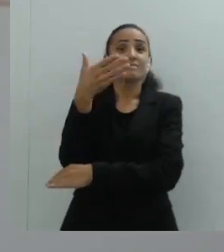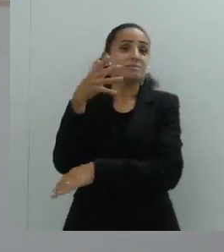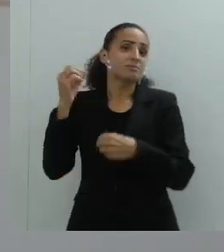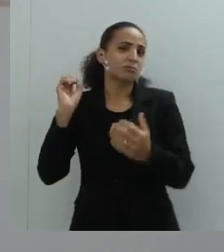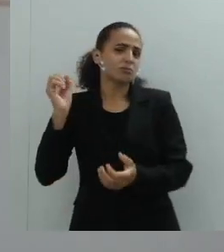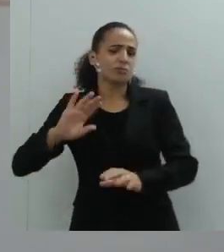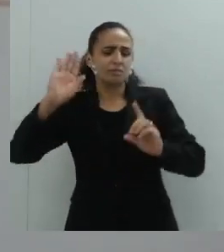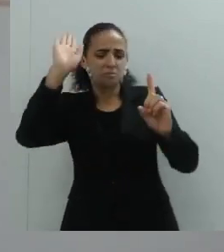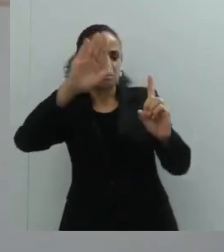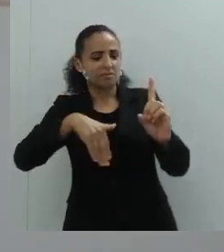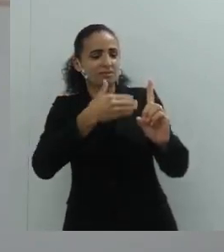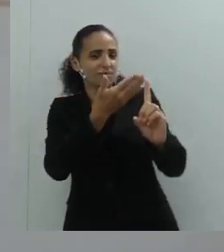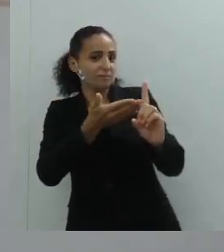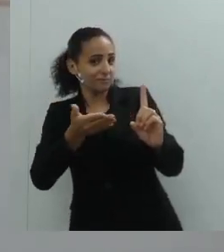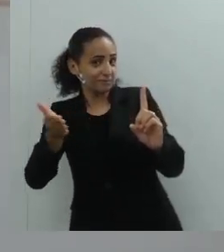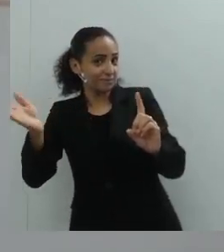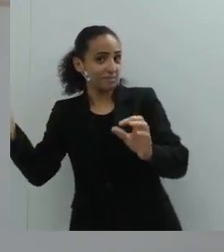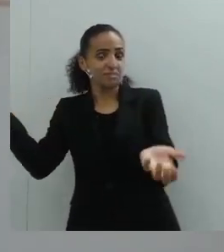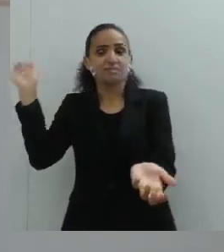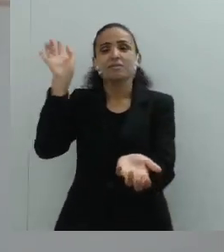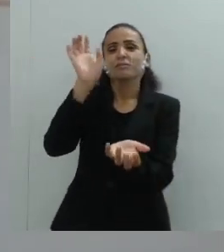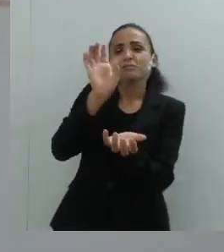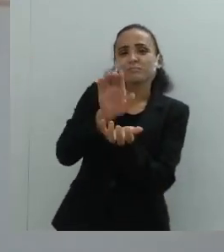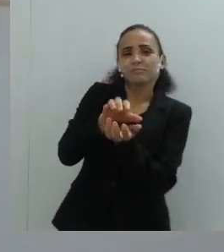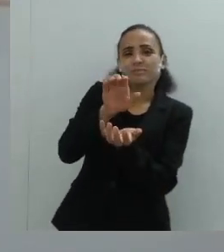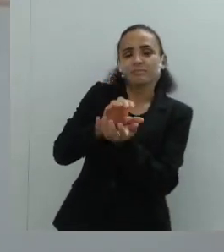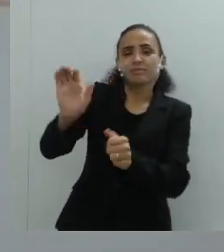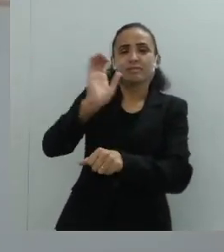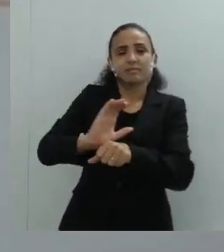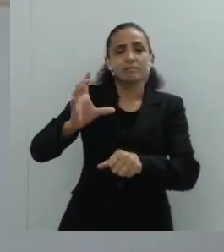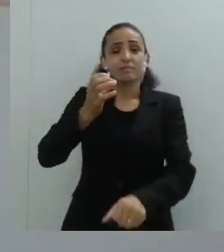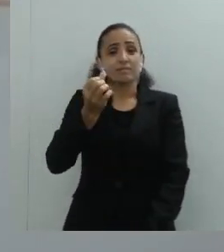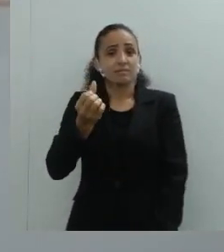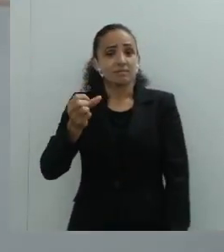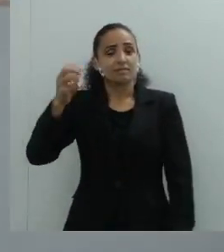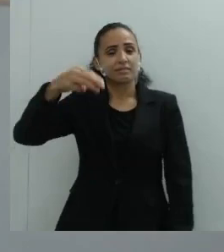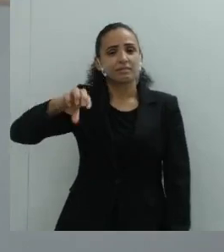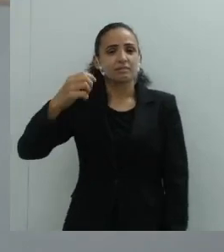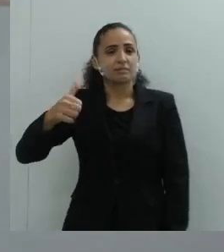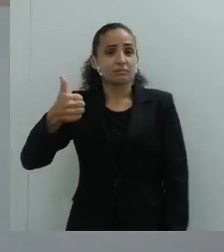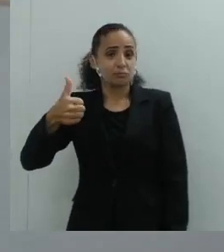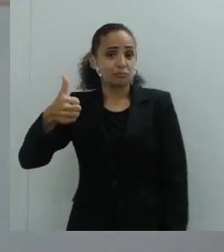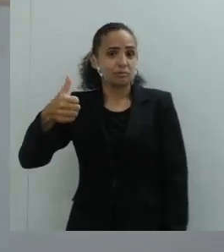é do que uma homenagem ao nosso estado, que no dia 6 de março de